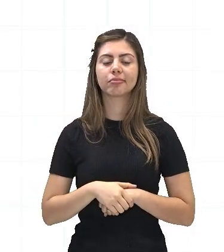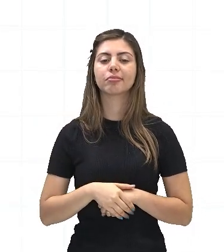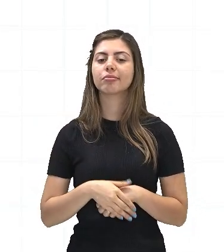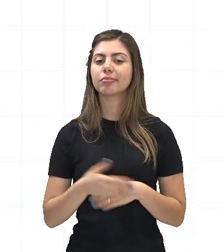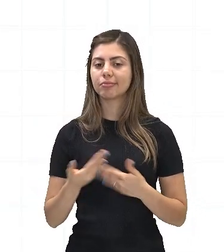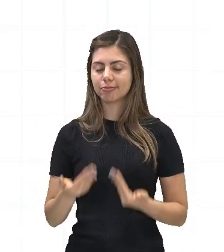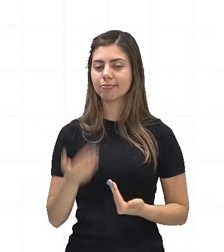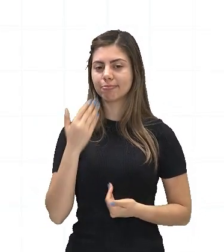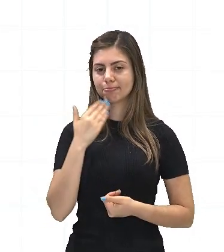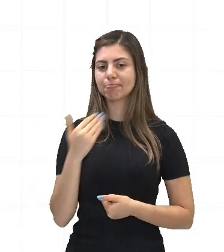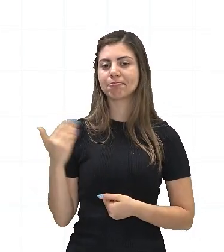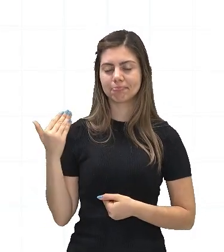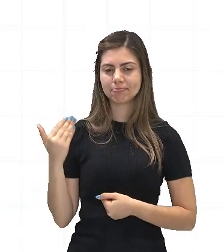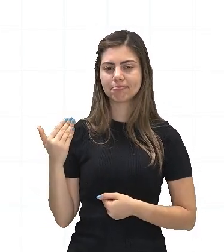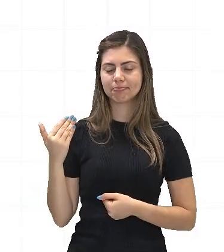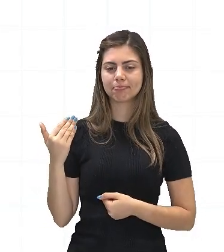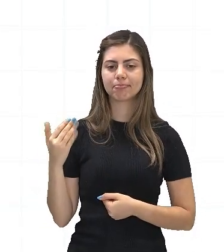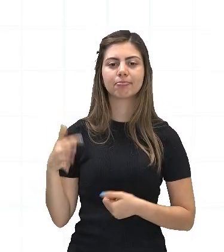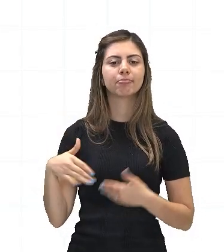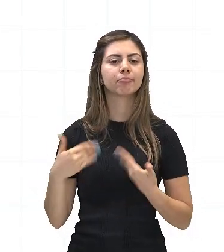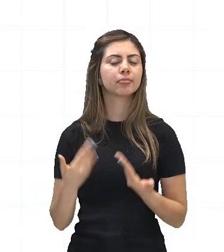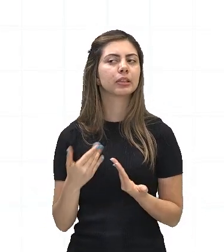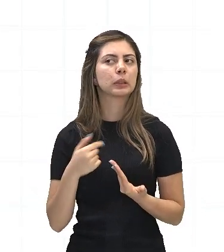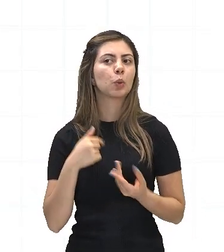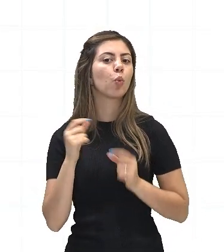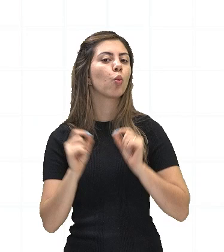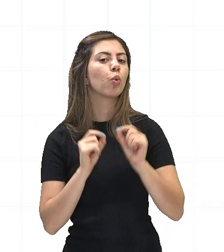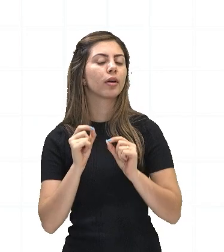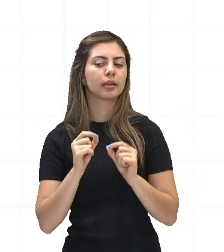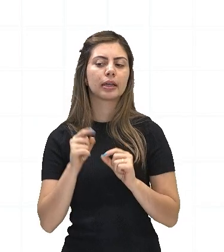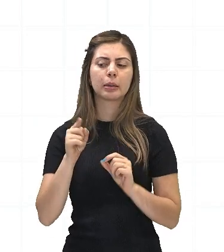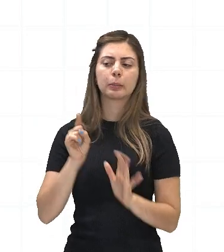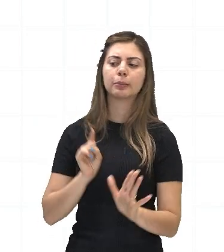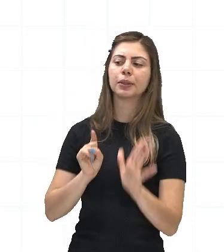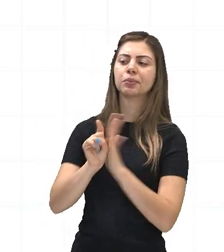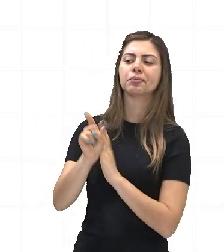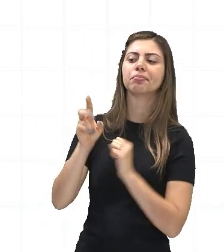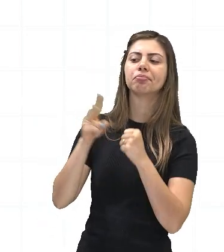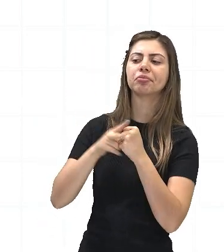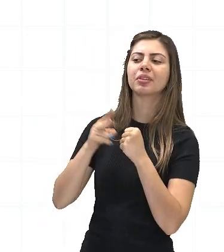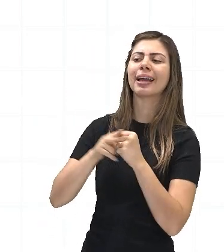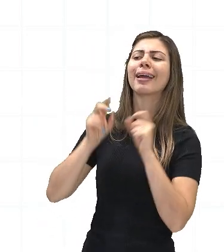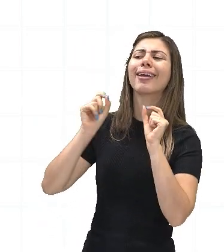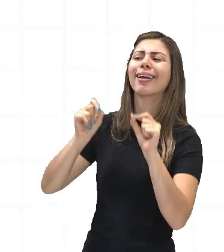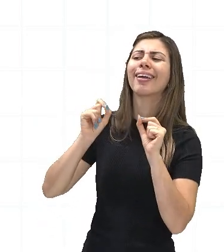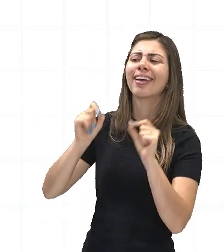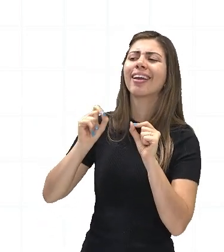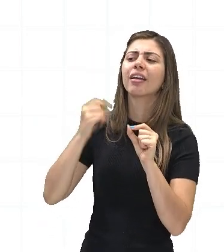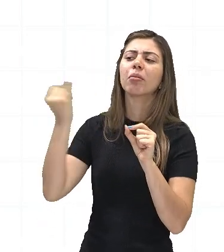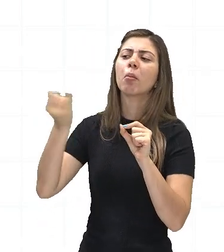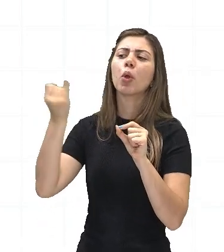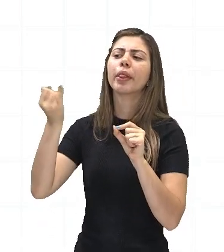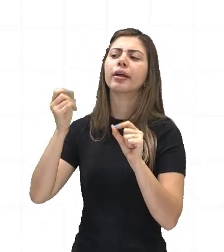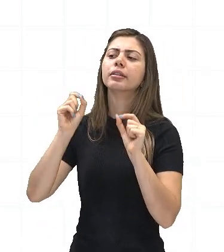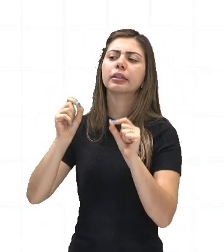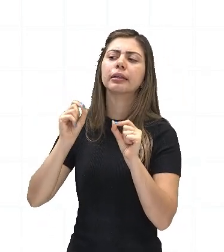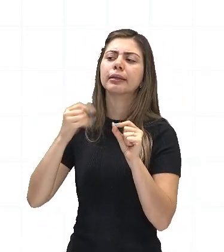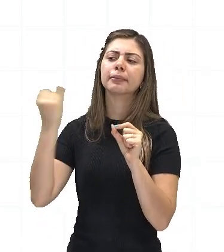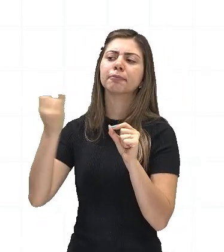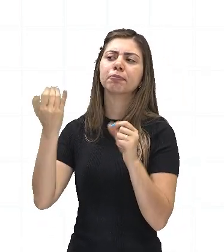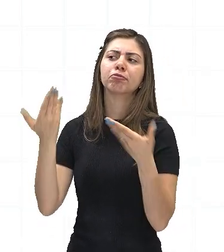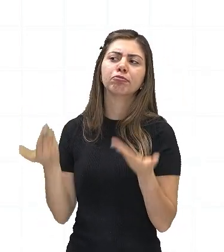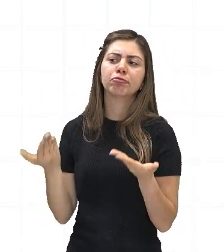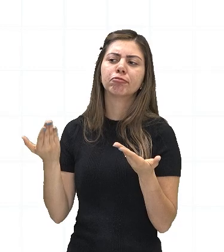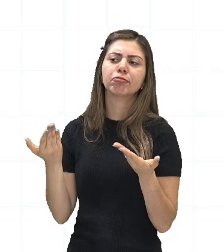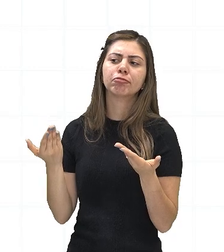verbo ser, são. Então, o que é que eu faço? Pergunto para este verbo, quem são importantes, né? Quem, entre aspas, aí? Quem